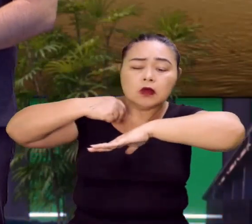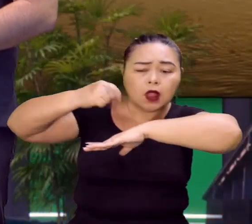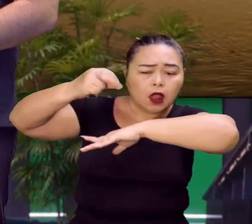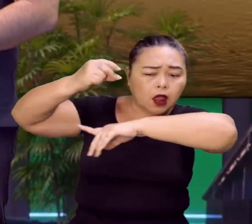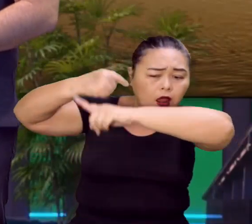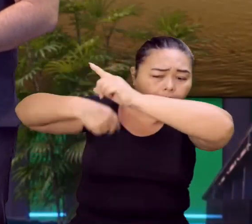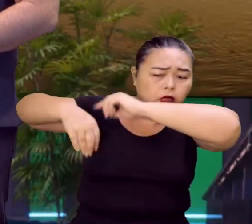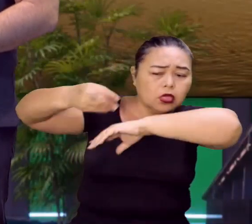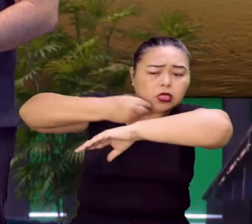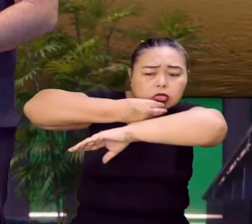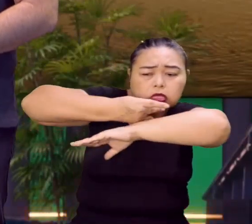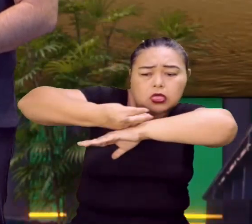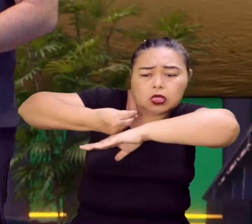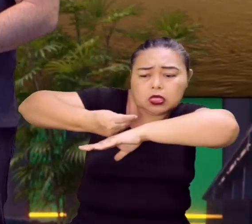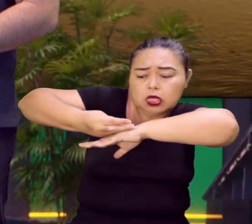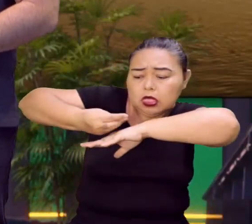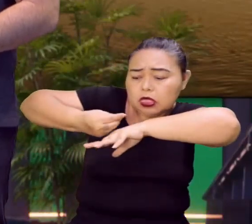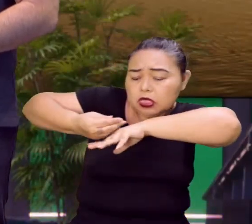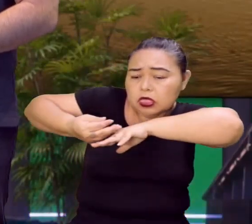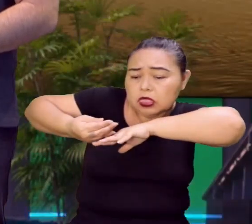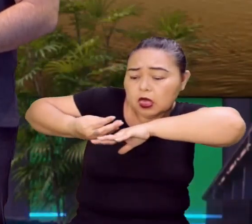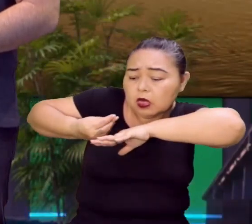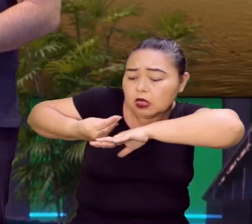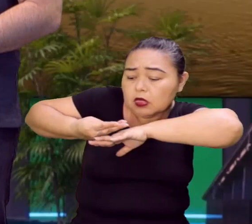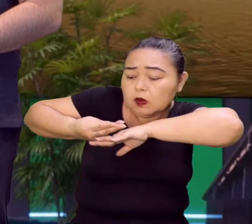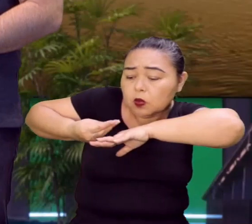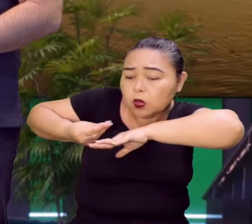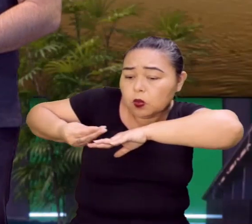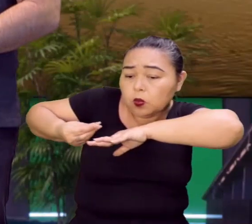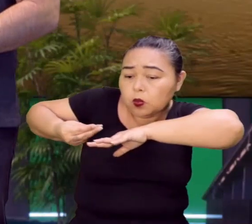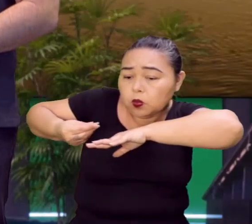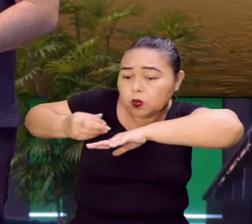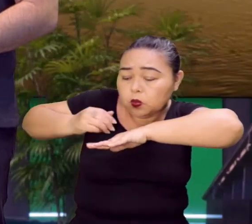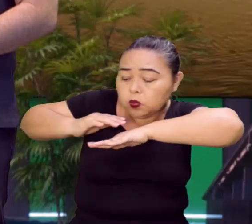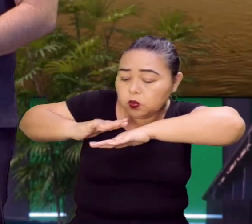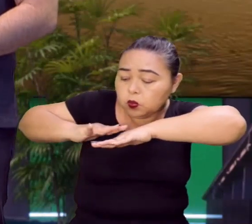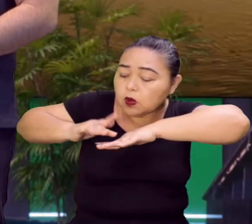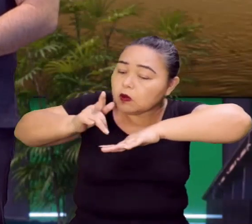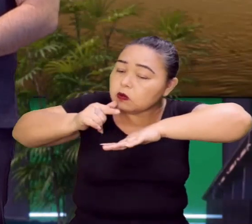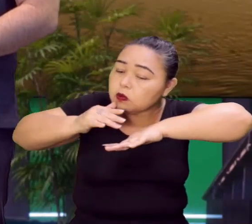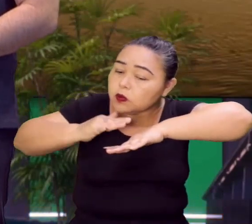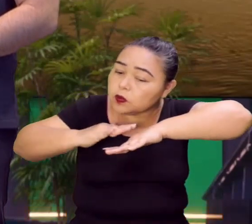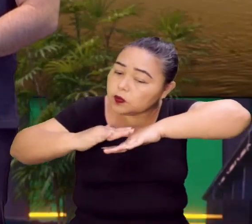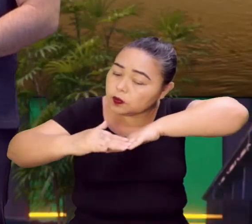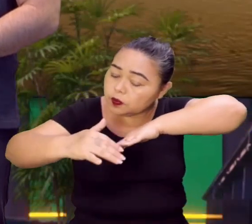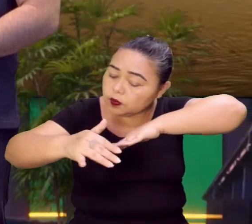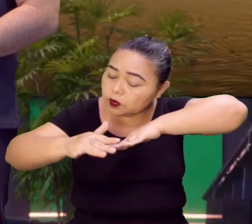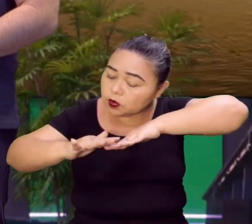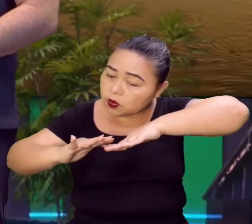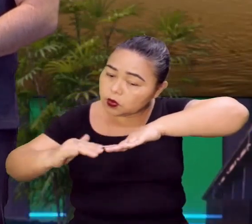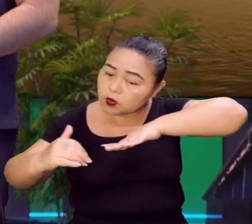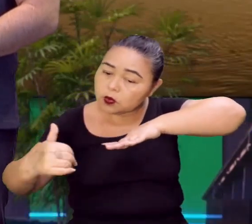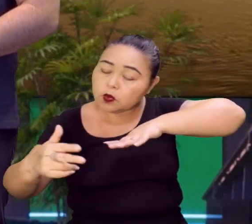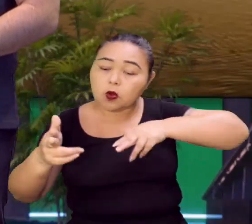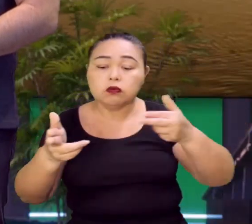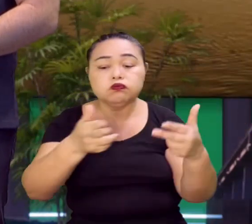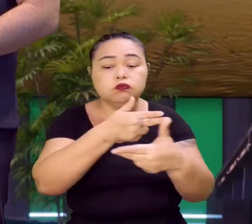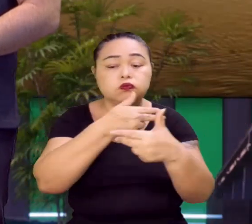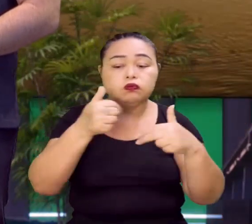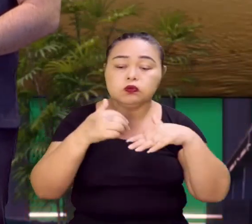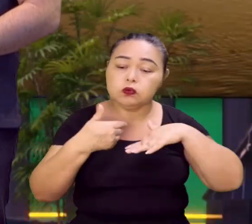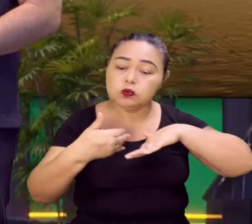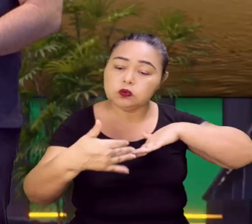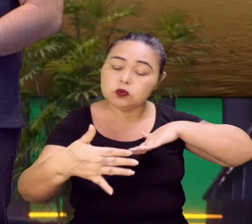se desgastando, se decompondo, milhões e milhões de anos a água fazendo o trabalho, o vento fazendo